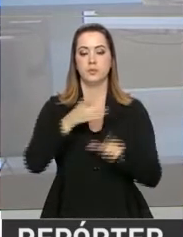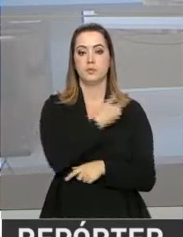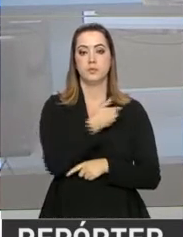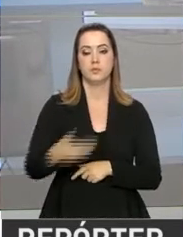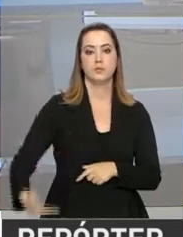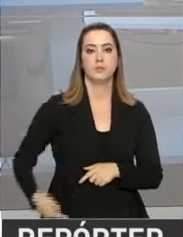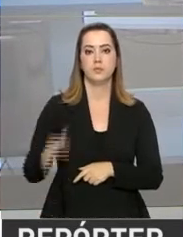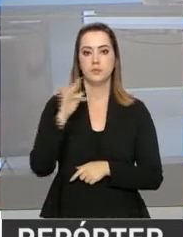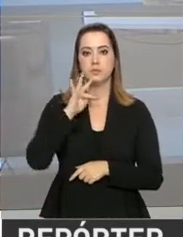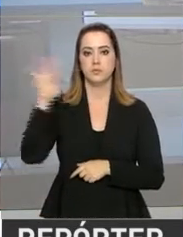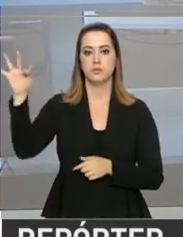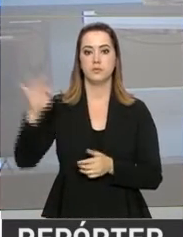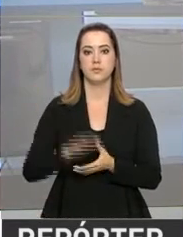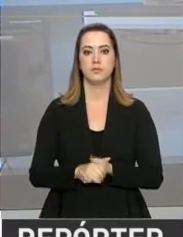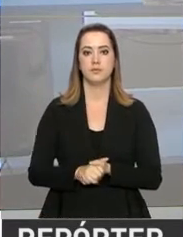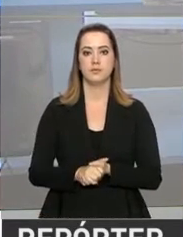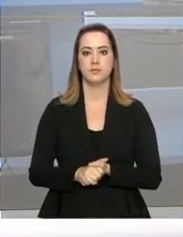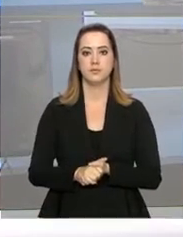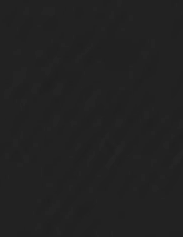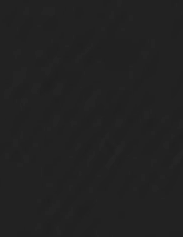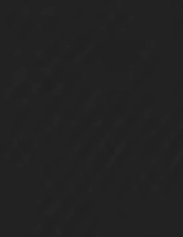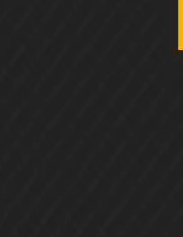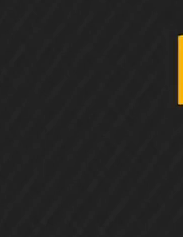nbr a tv do governo federal